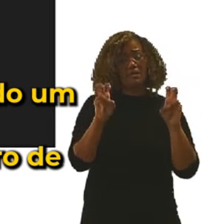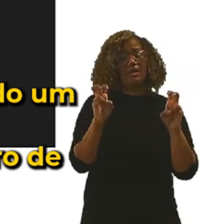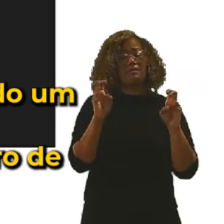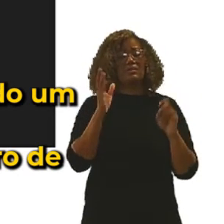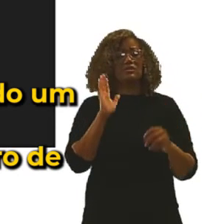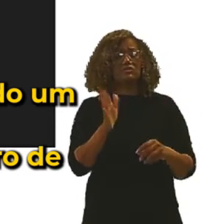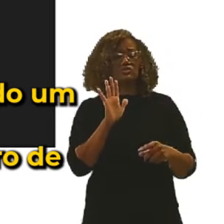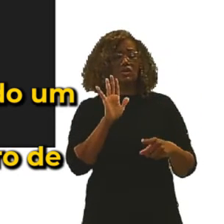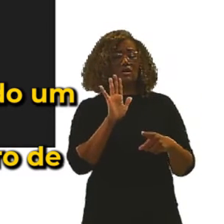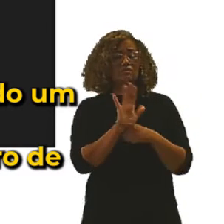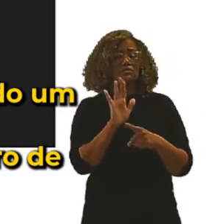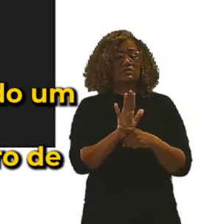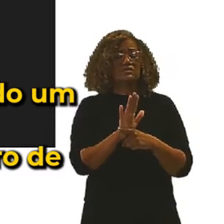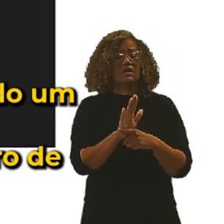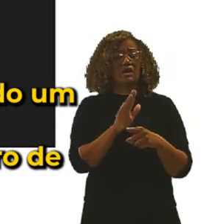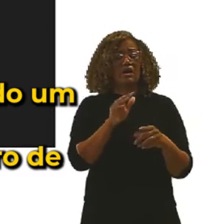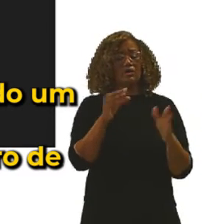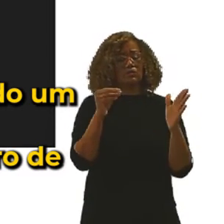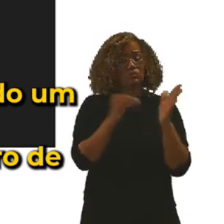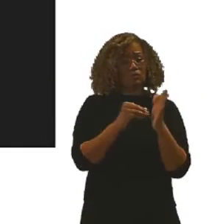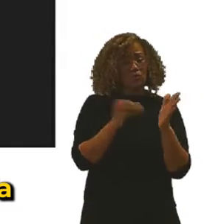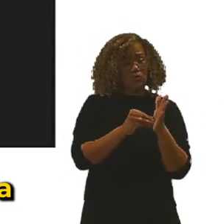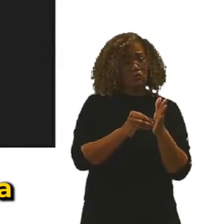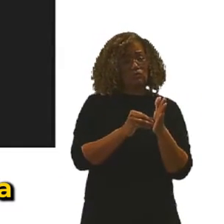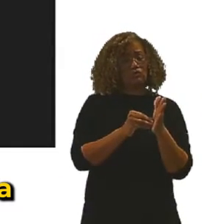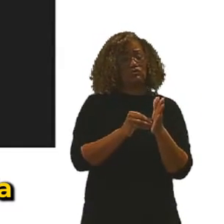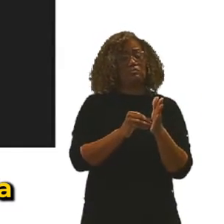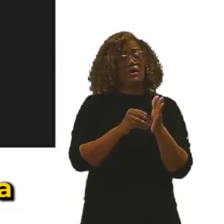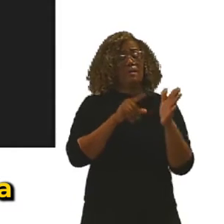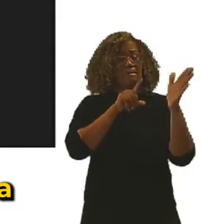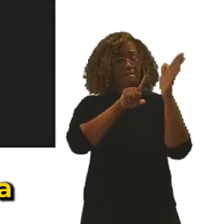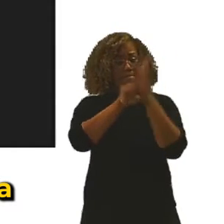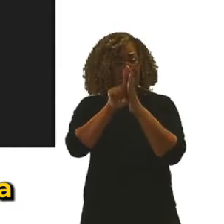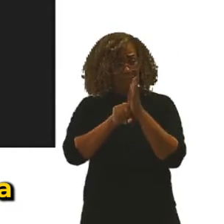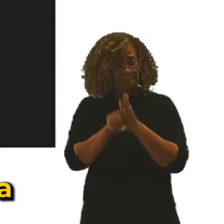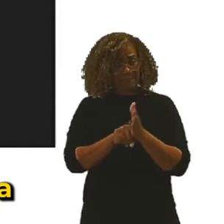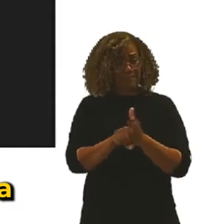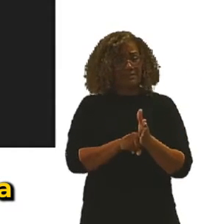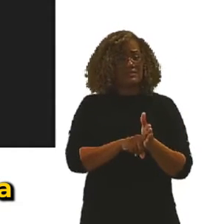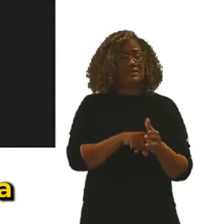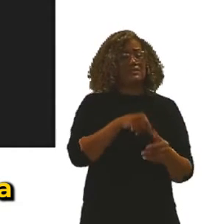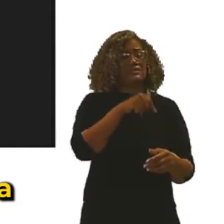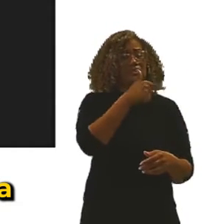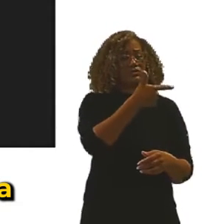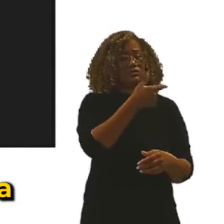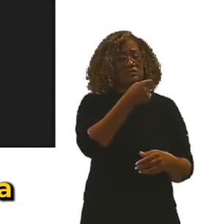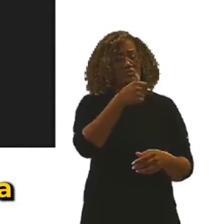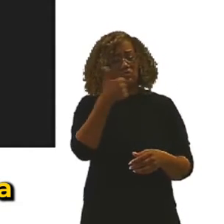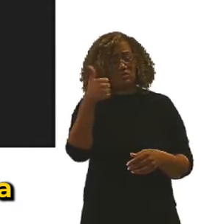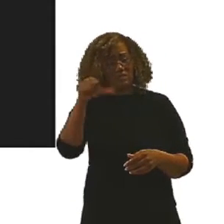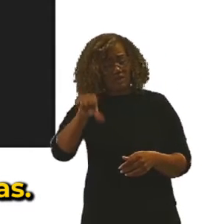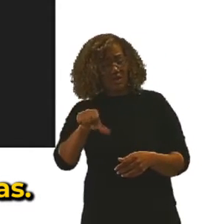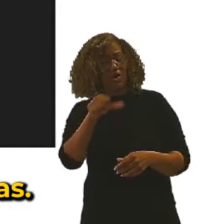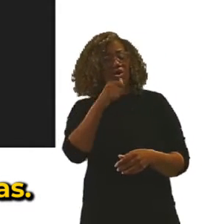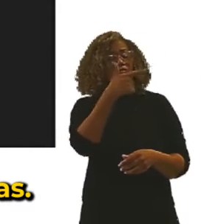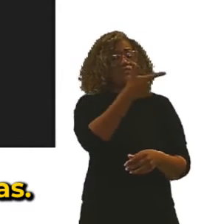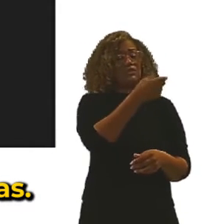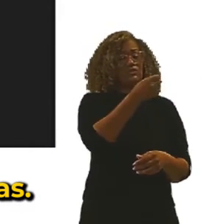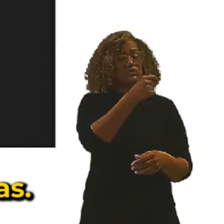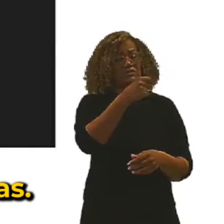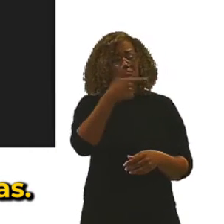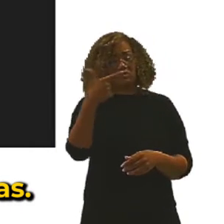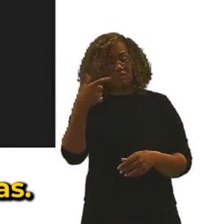já detectado nas últimas pesquisas do Fórum Brasileiro de Segurança Pública de 2017, 2019, 2021, da violência